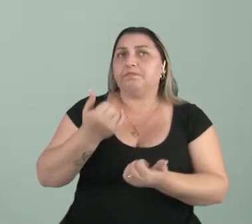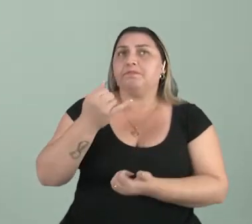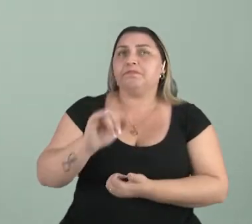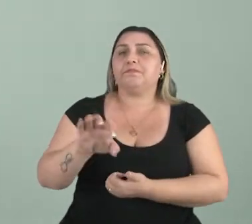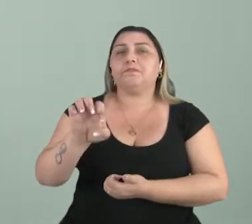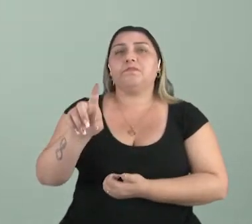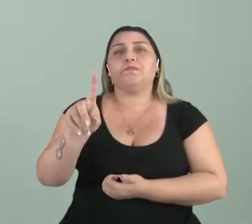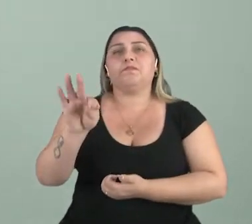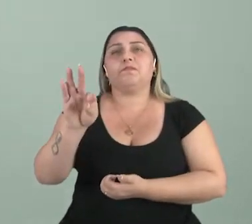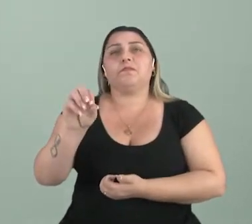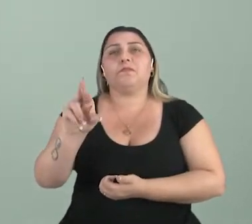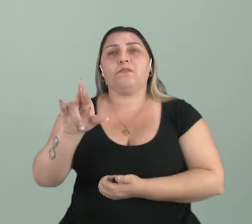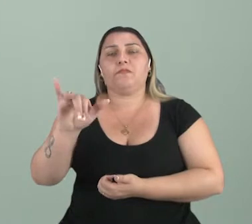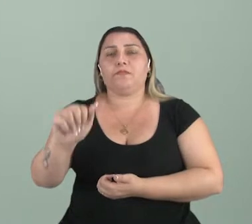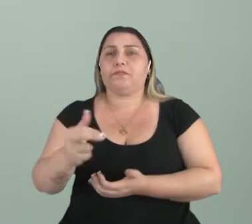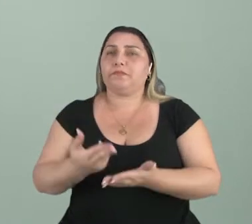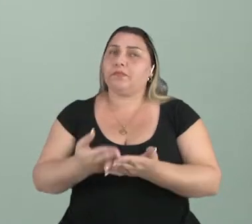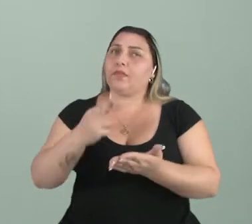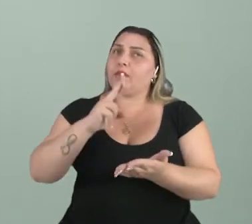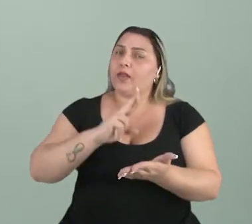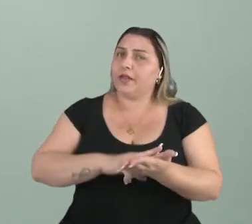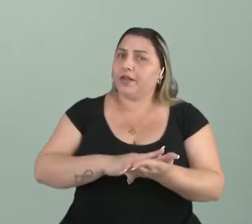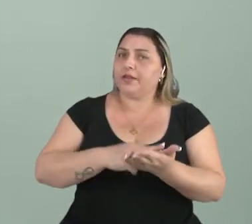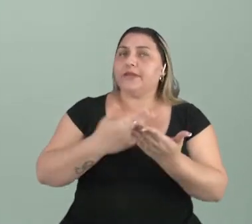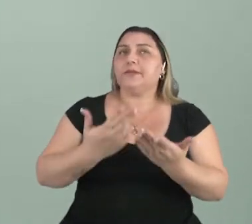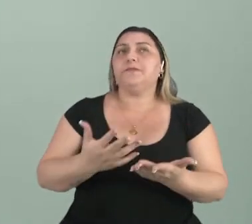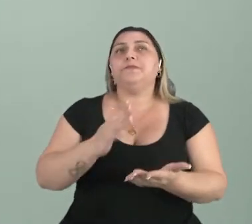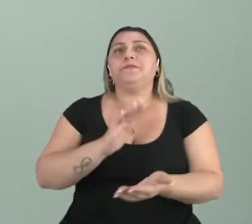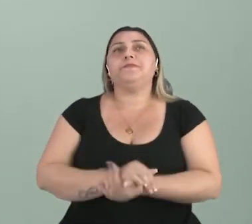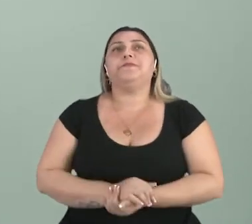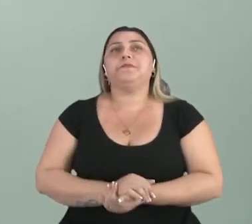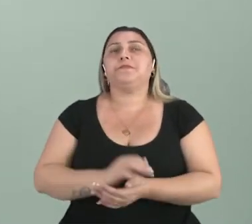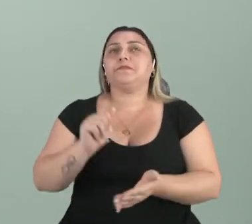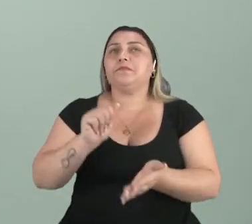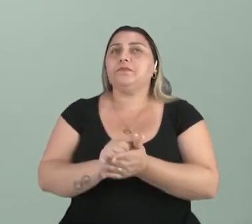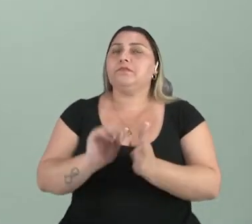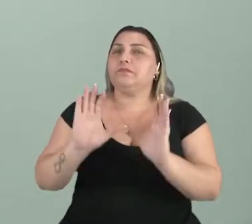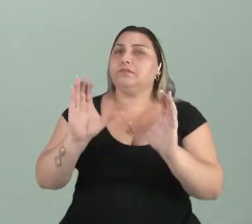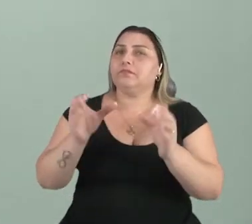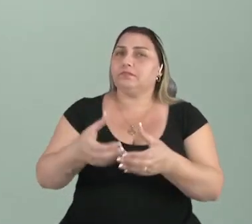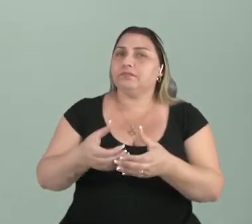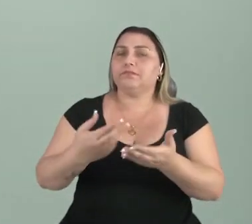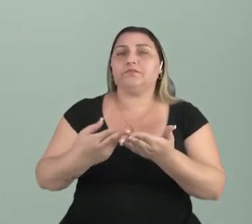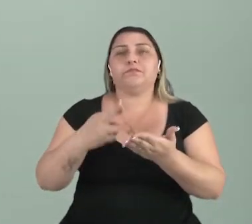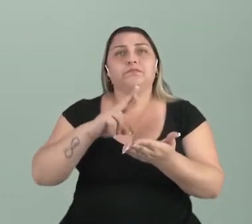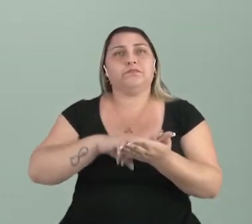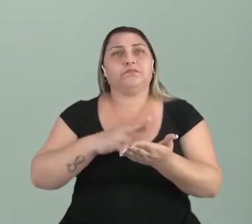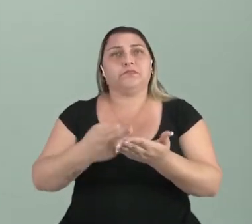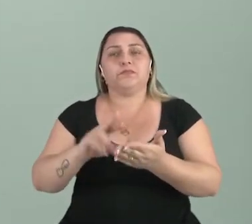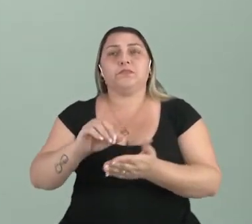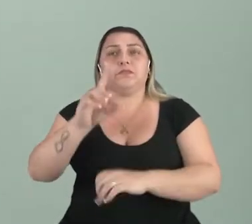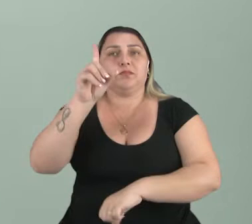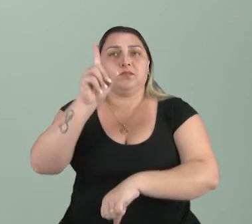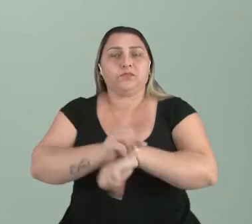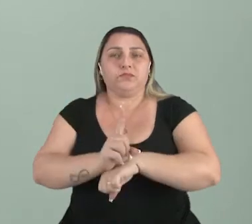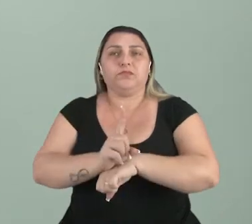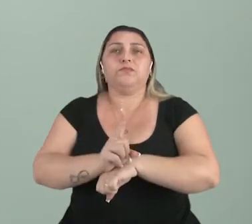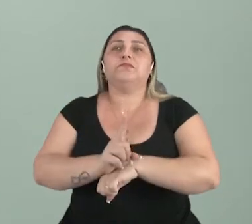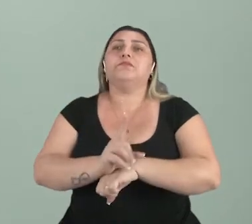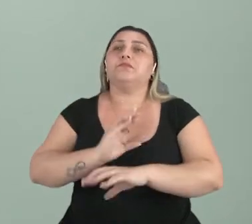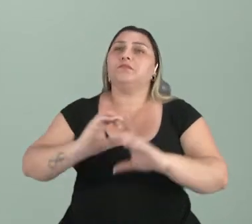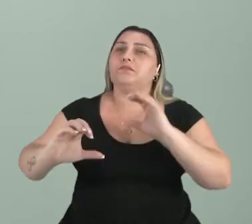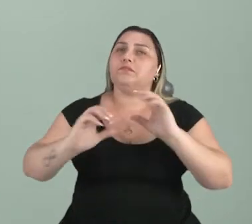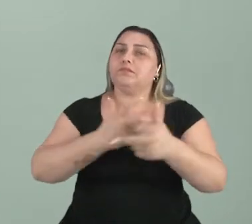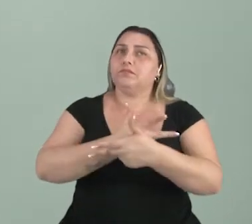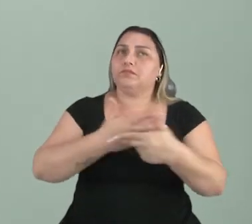o editorial for de uma revista, geralmente será assinado pela equipe da revista ou mesmo pelo diretor do meio